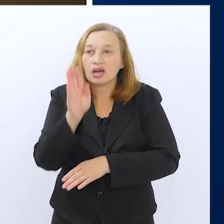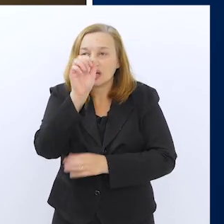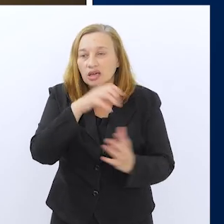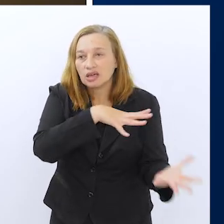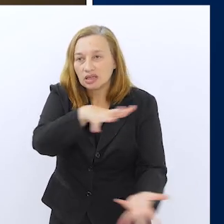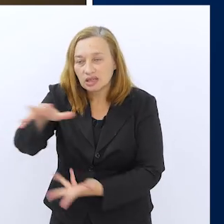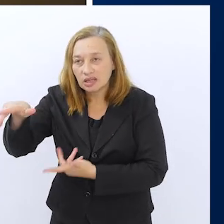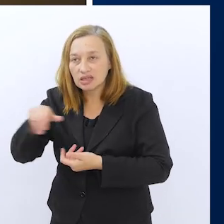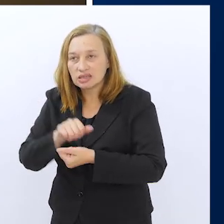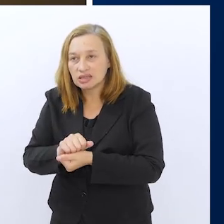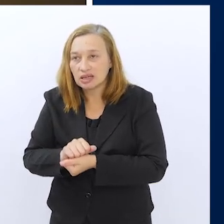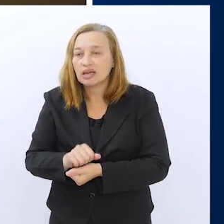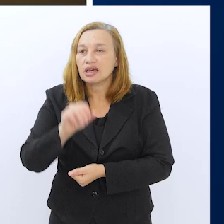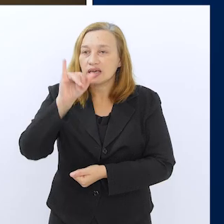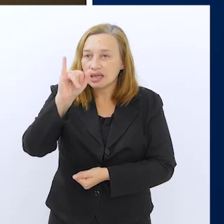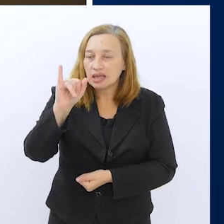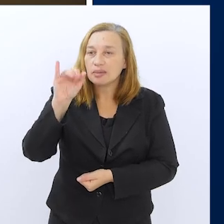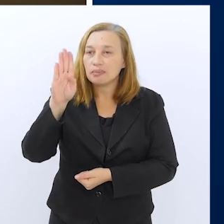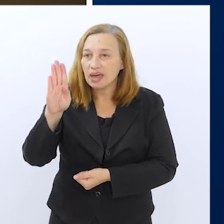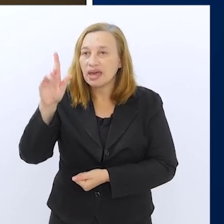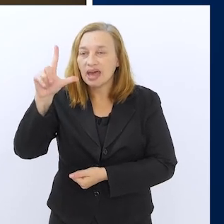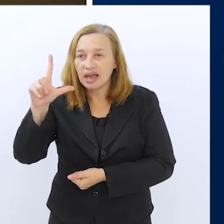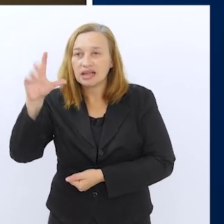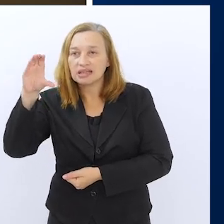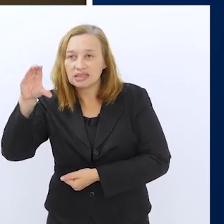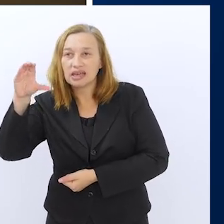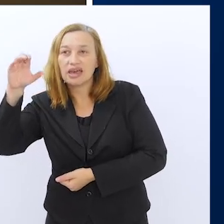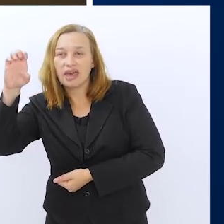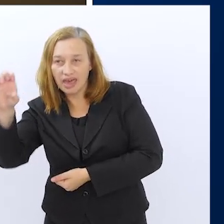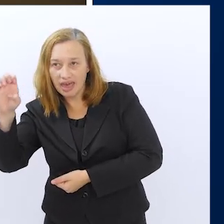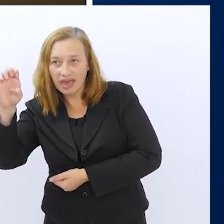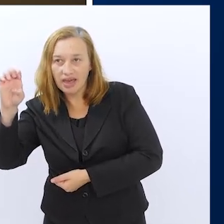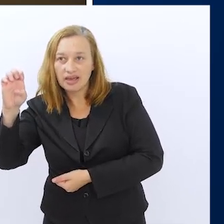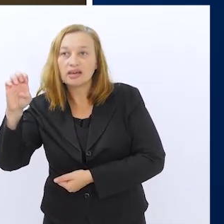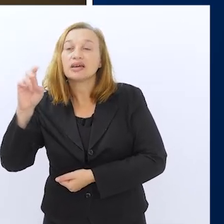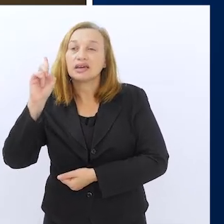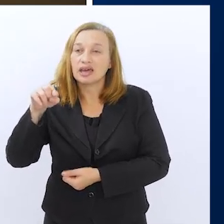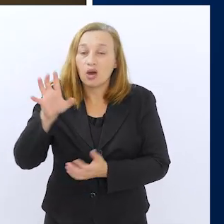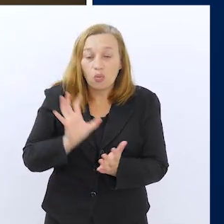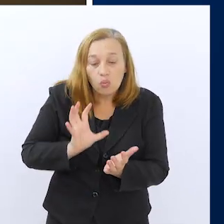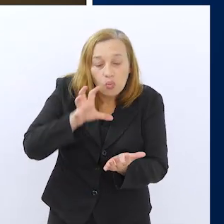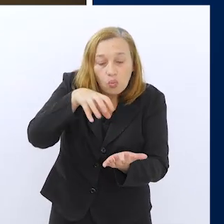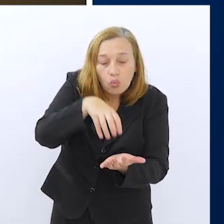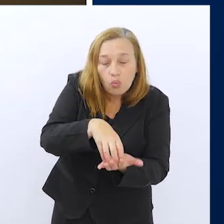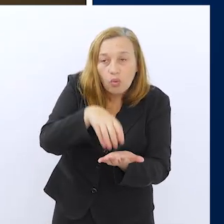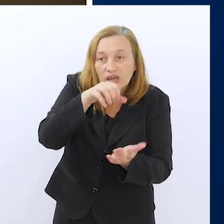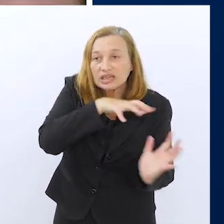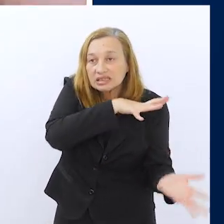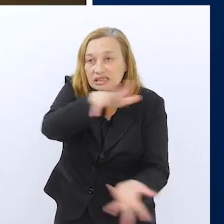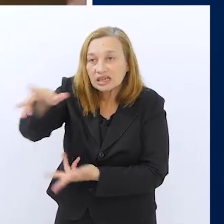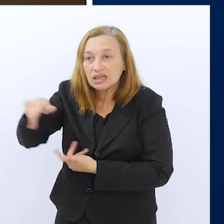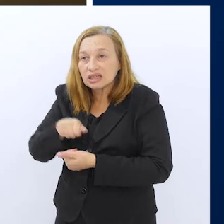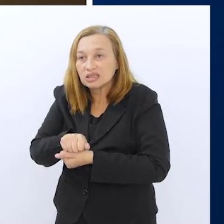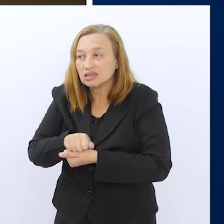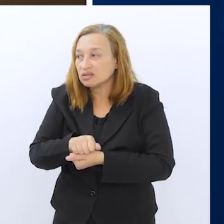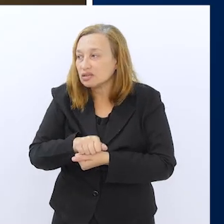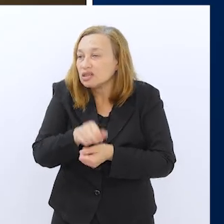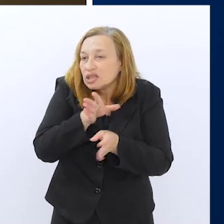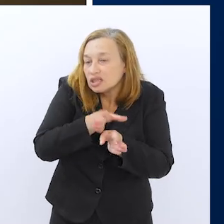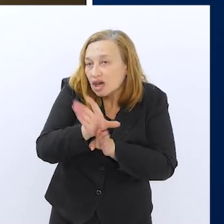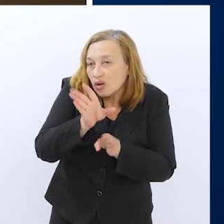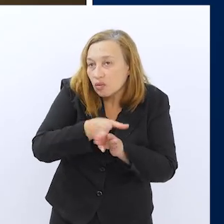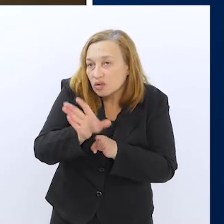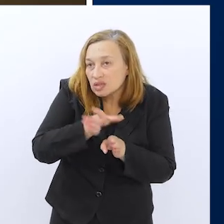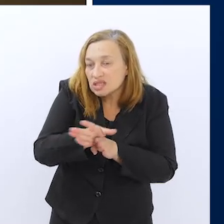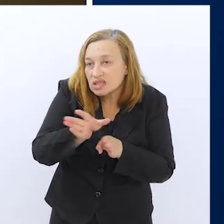de amamentação. Existe, né, o IBLCE, que é uma rede internacional